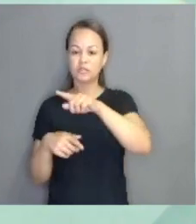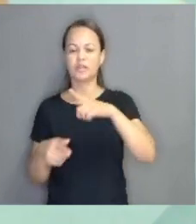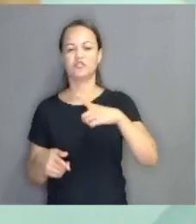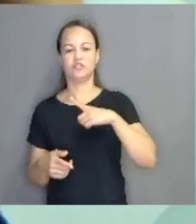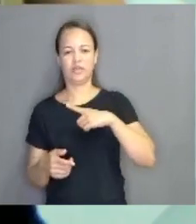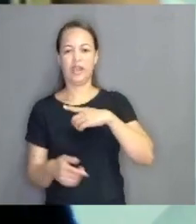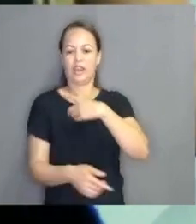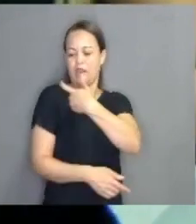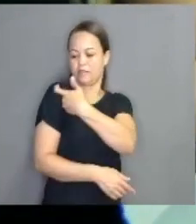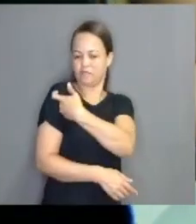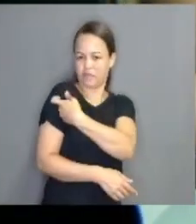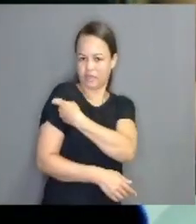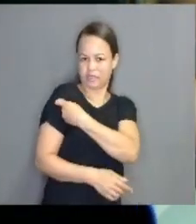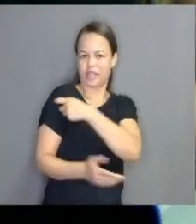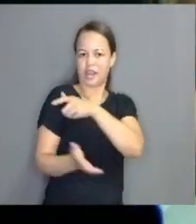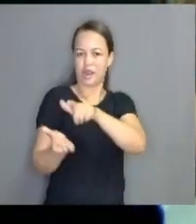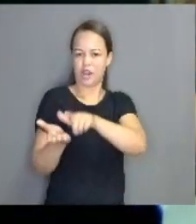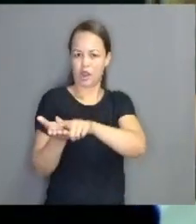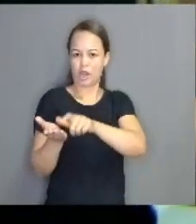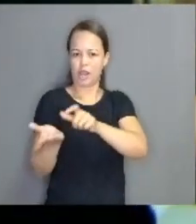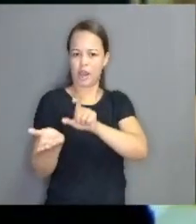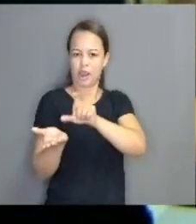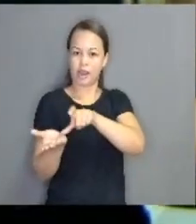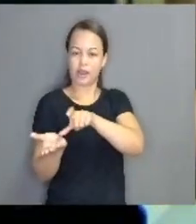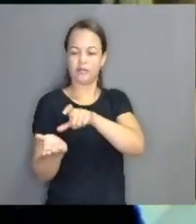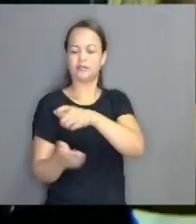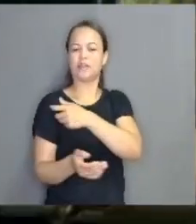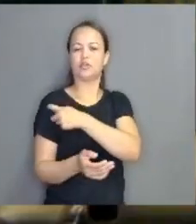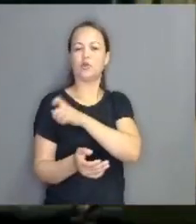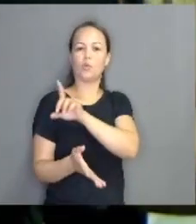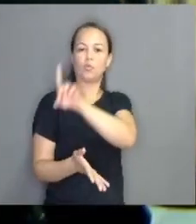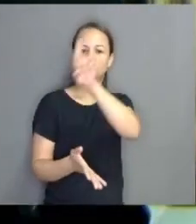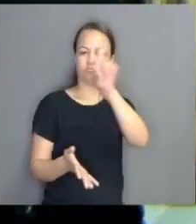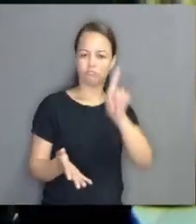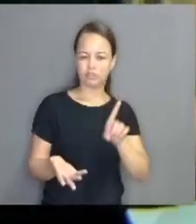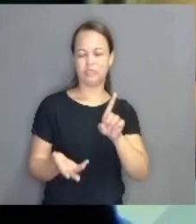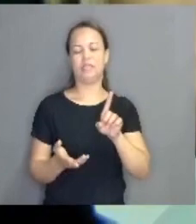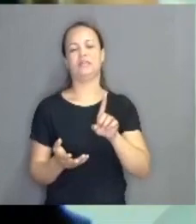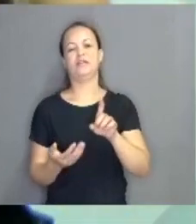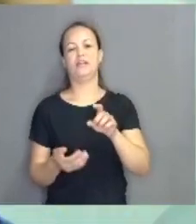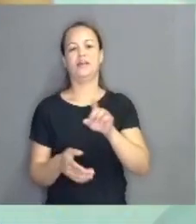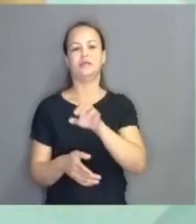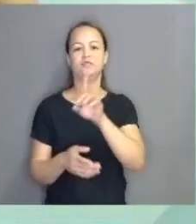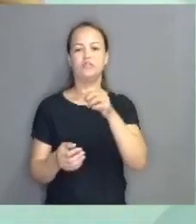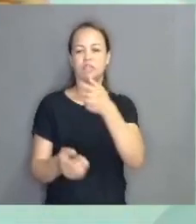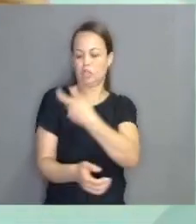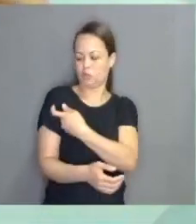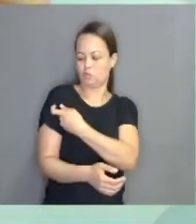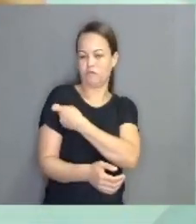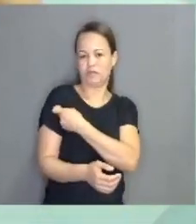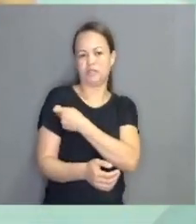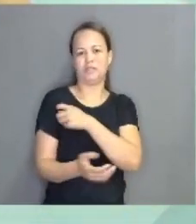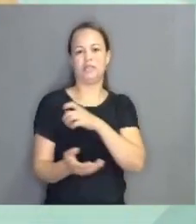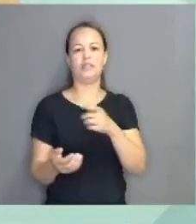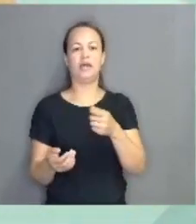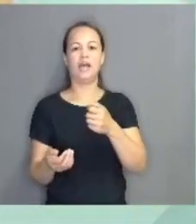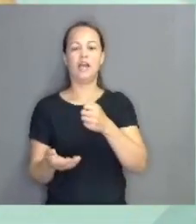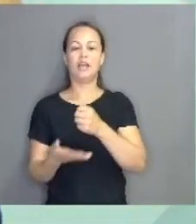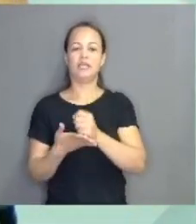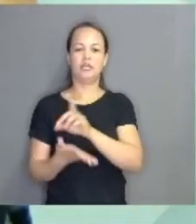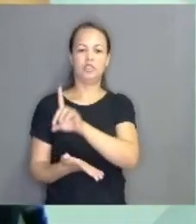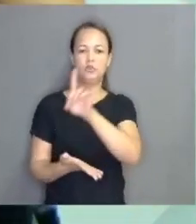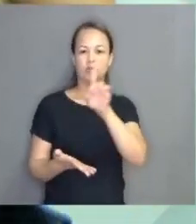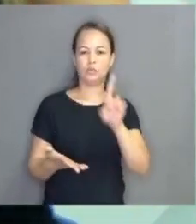lá tem o seu nome, a data que você tomou a vacina e o nome da vacina. Você tem sua certidão de nascimento, que